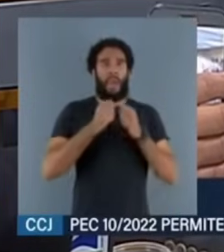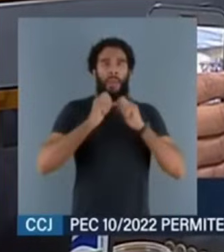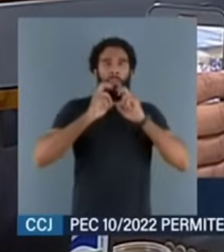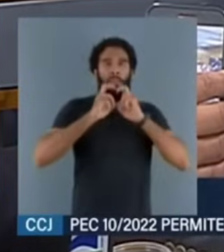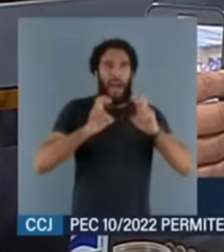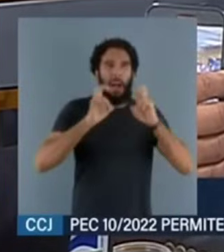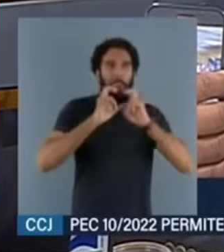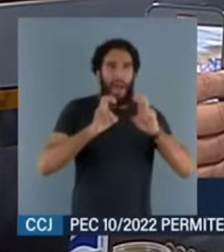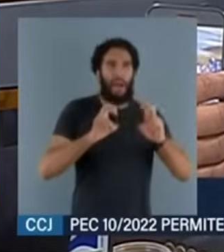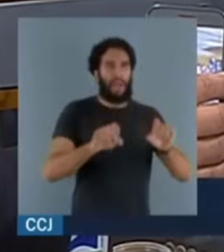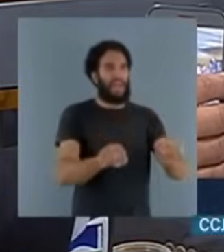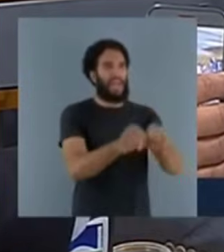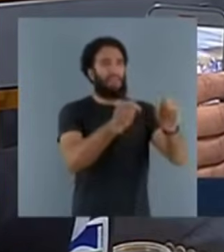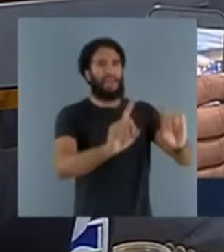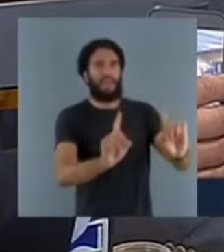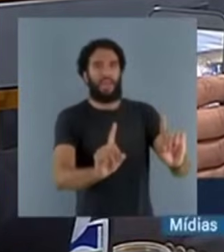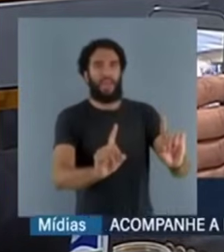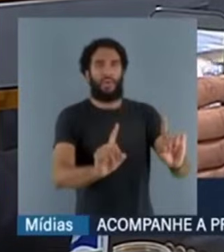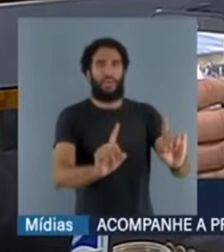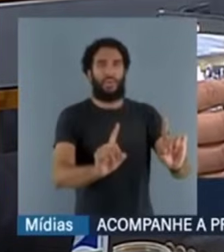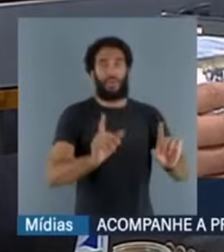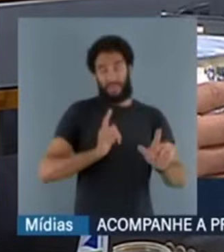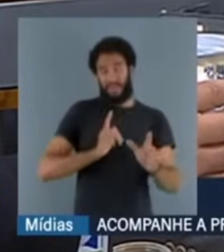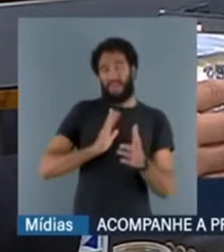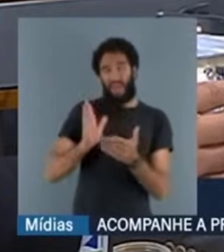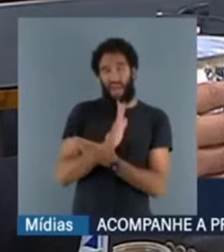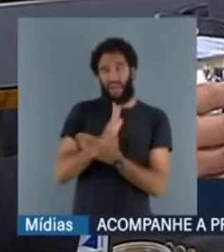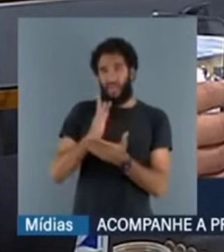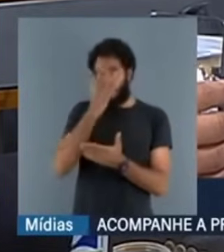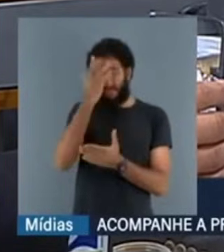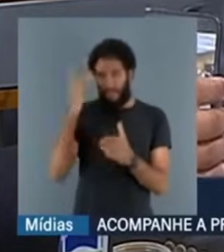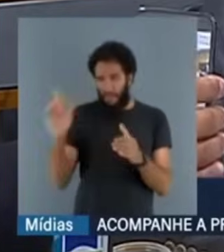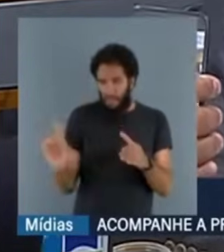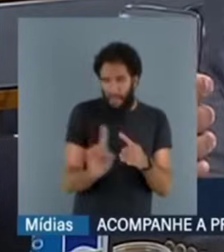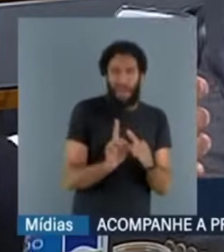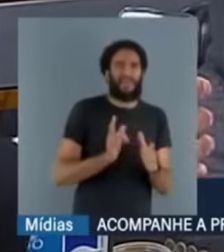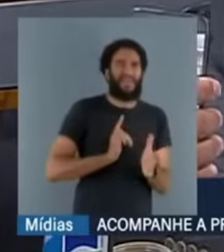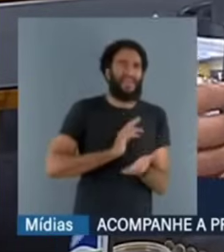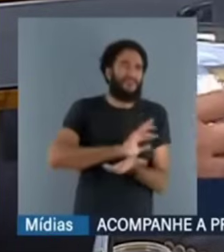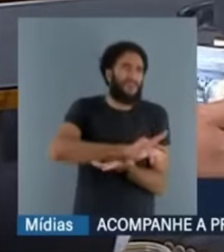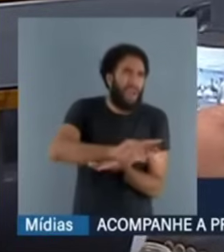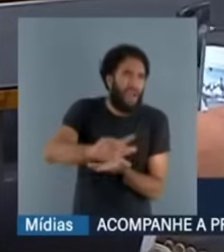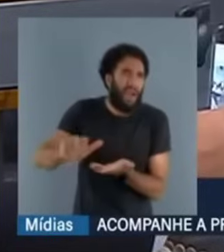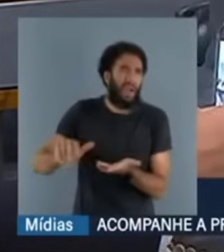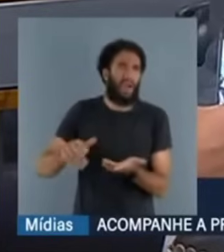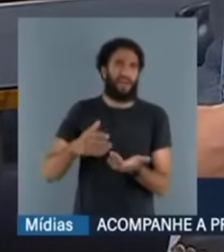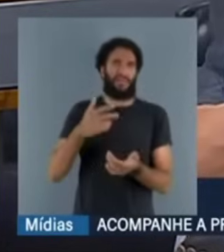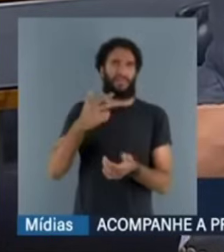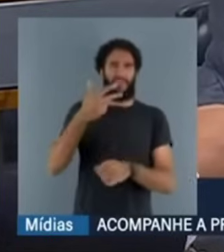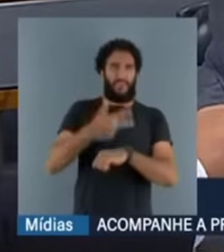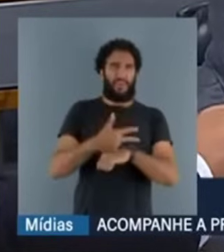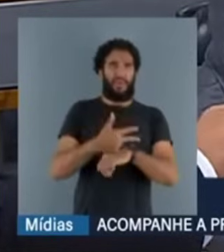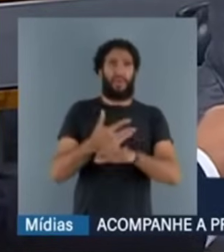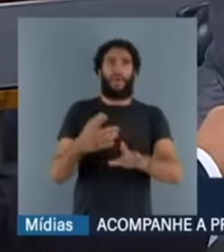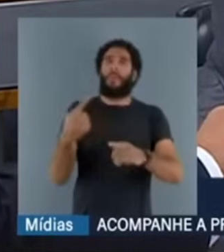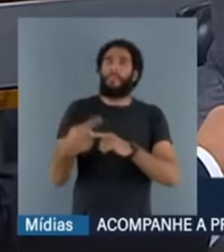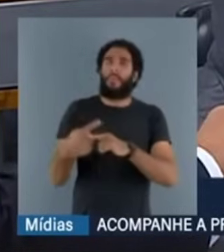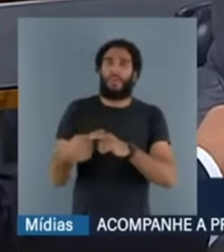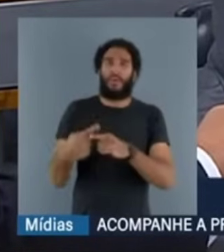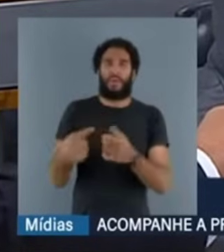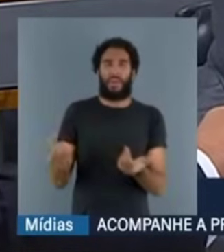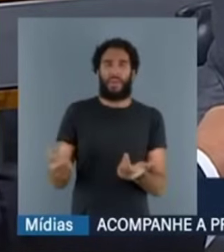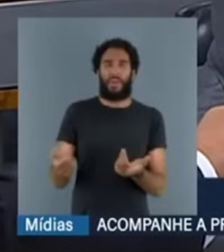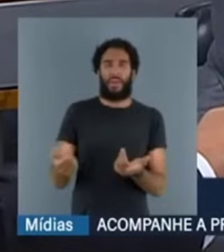com a bandeira do PT, os infiltrados dentro. Eu vi isso, tem vários vídeos. Por que a relatora ela não pode tomar